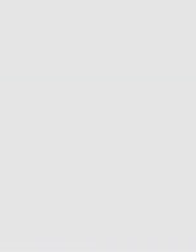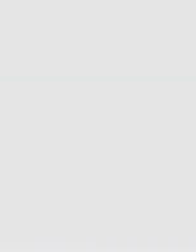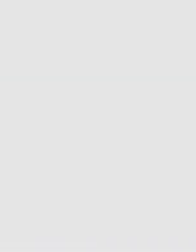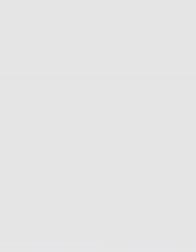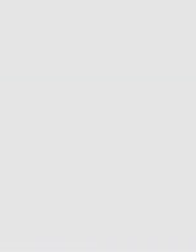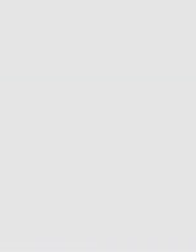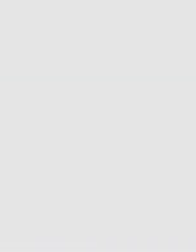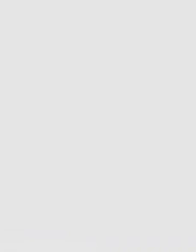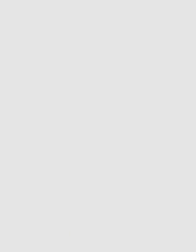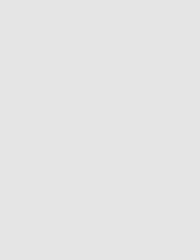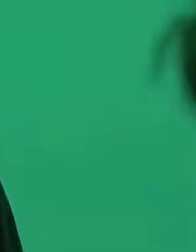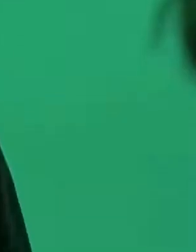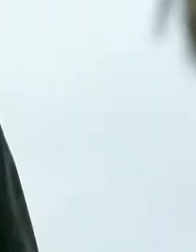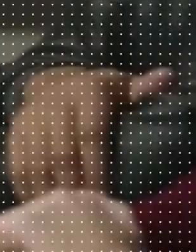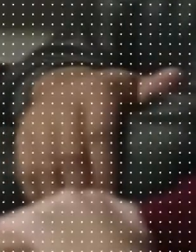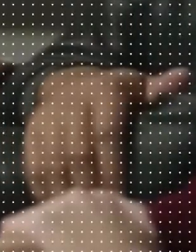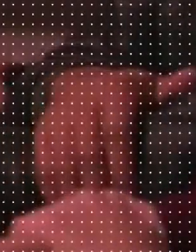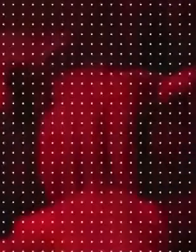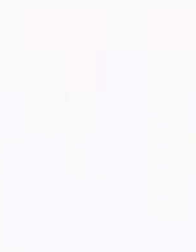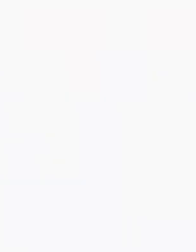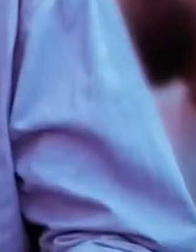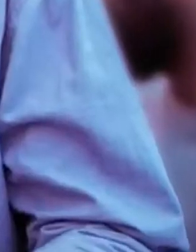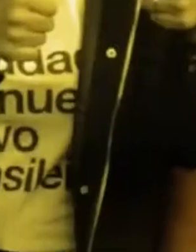É hora de mudar.